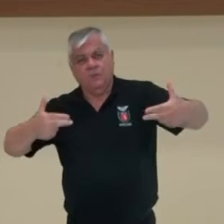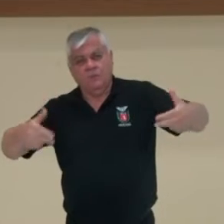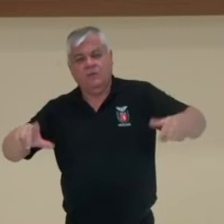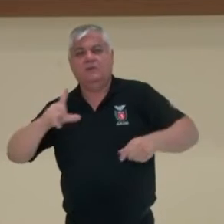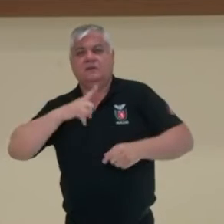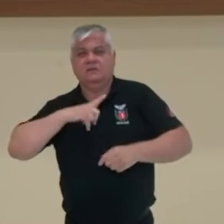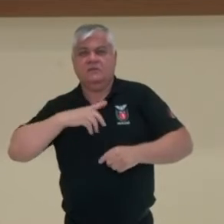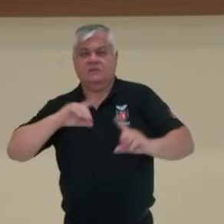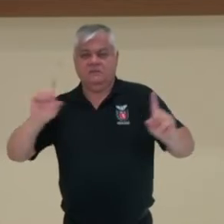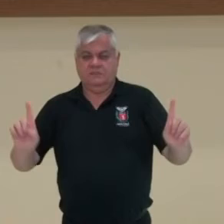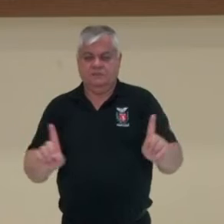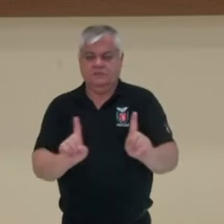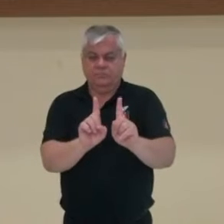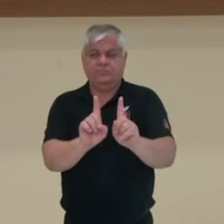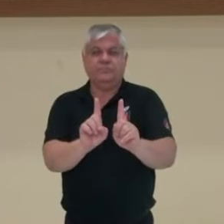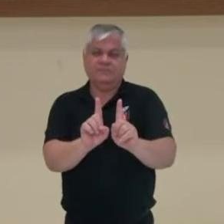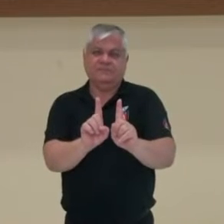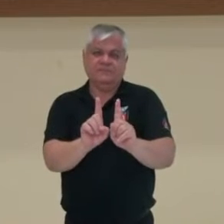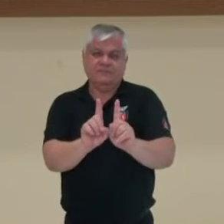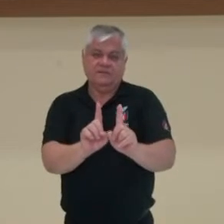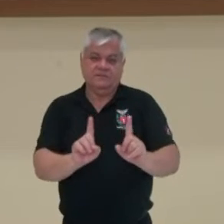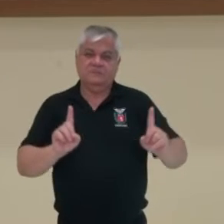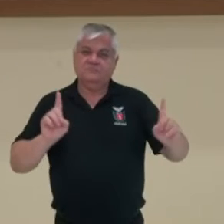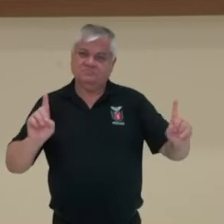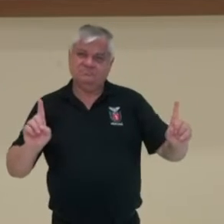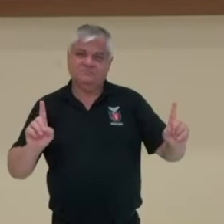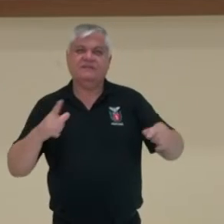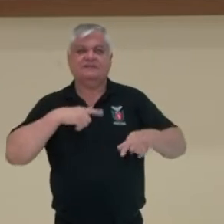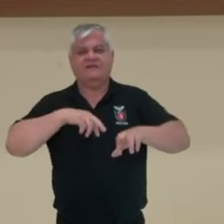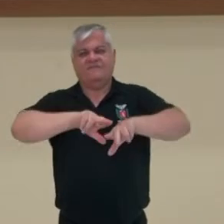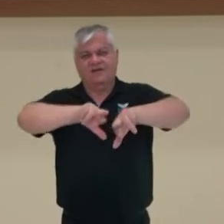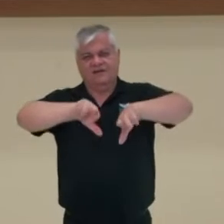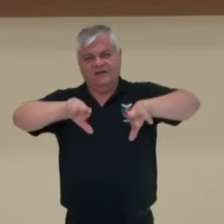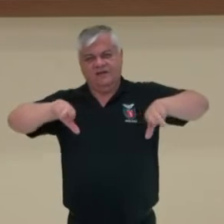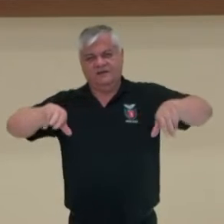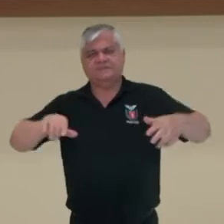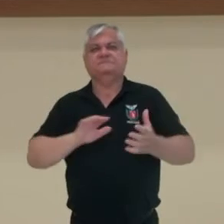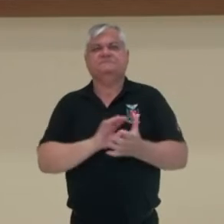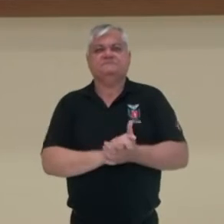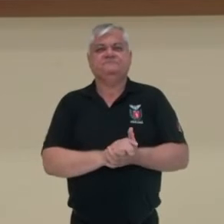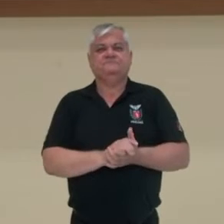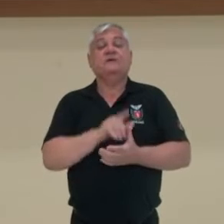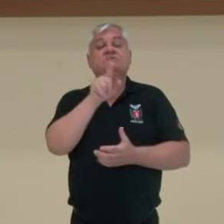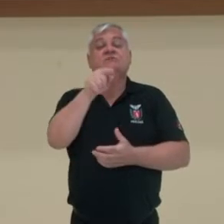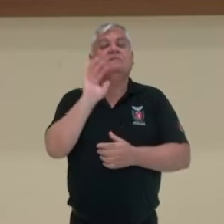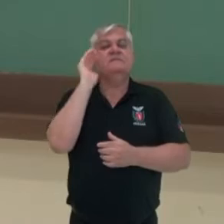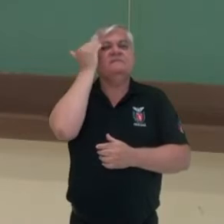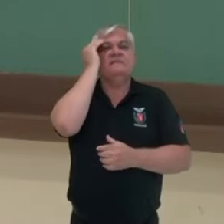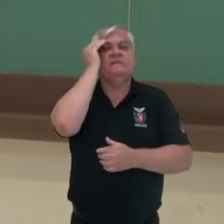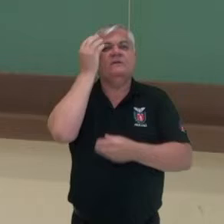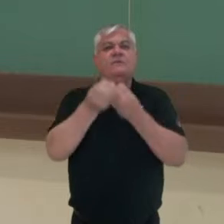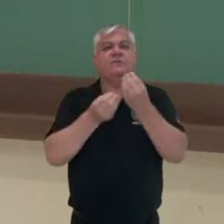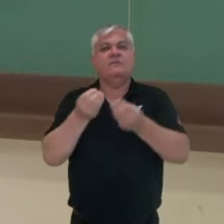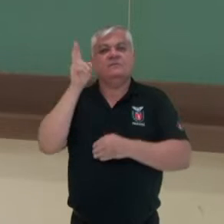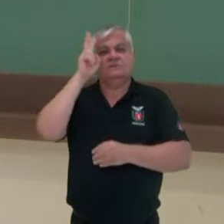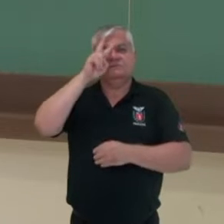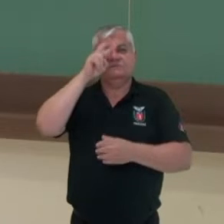mais próximas, daí tem as classificações das lutas também. Então, a gente entendeu um pouquinho, só para a gente entender um pouquinho mais sobre a história.